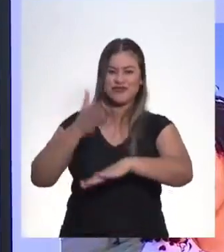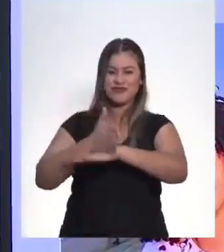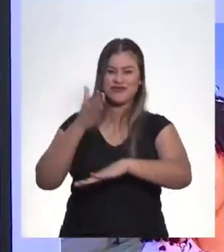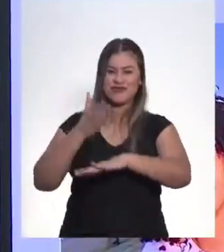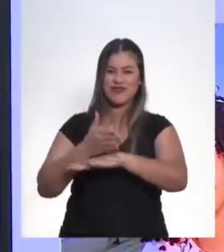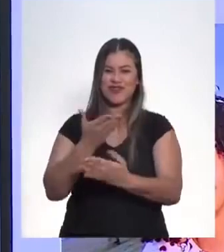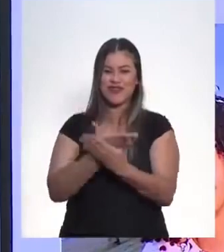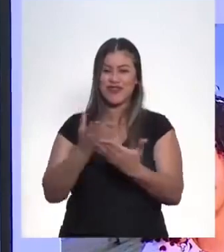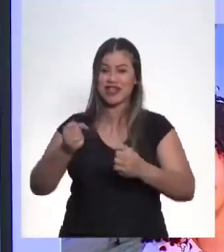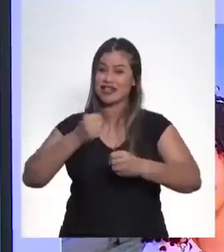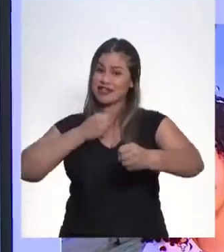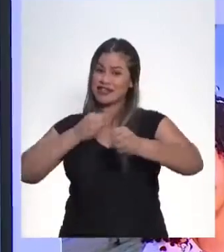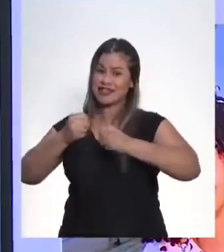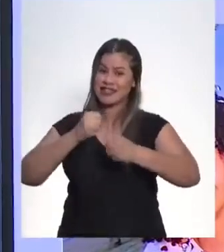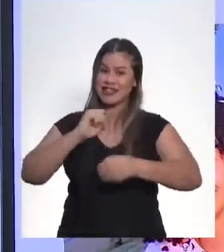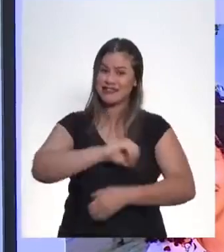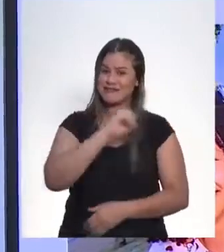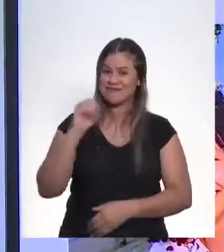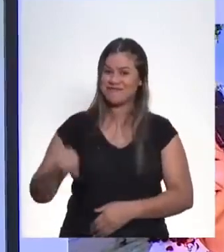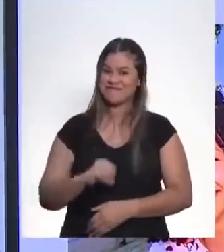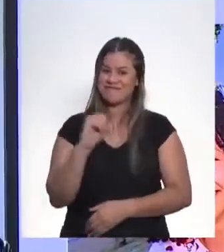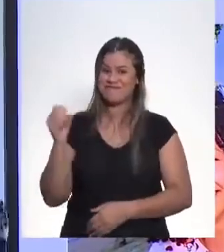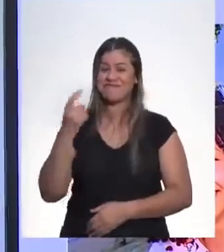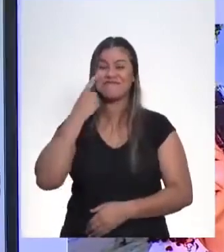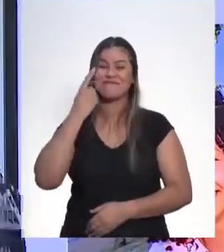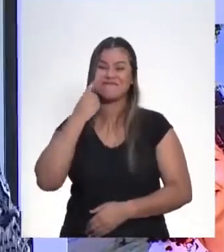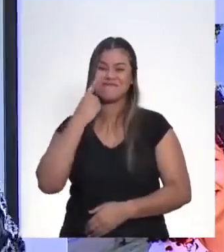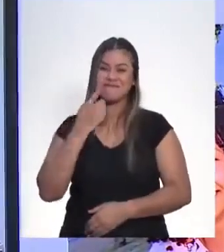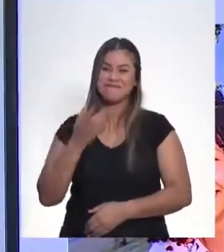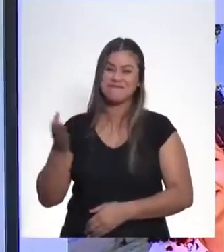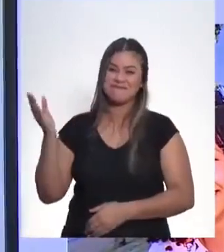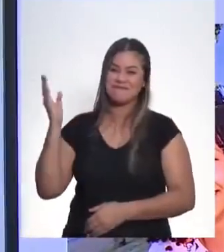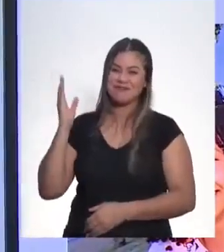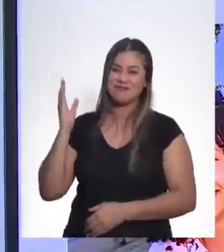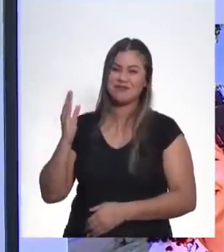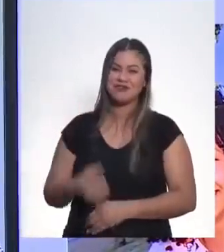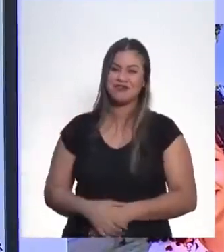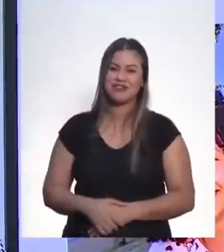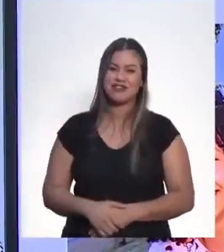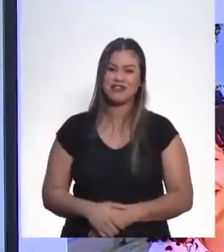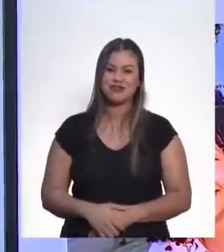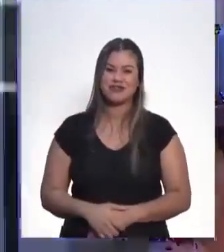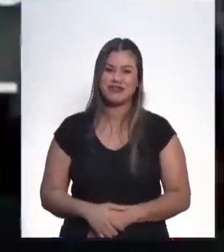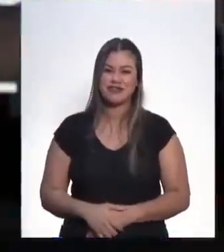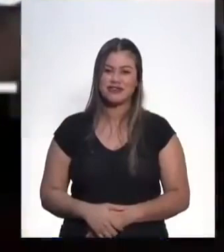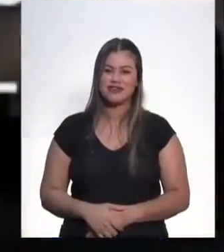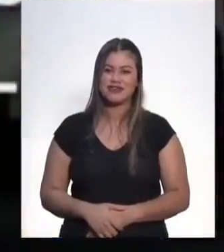e você vai cantar no CMSP. Com vocês, a Rebeca.